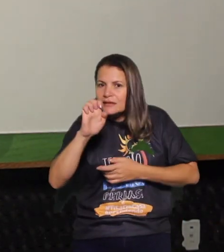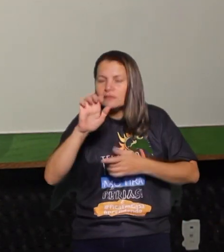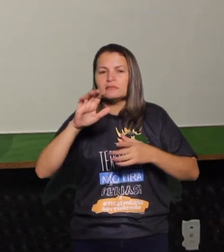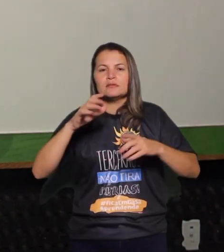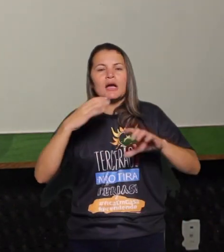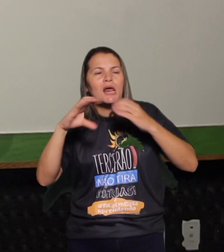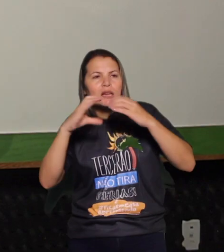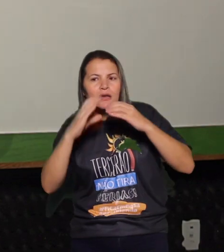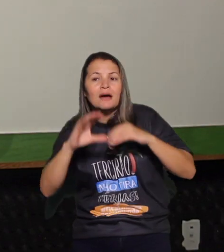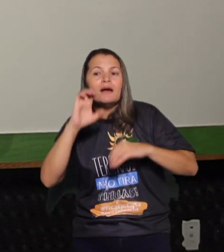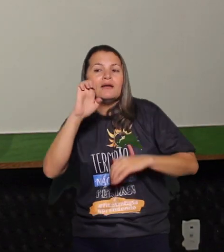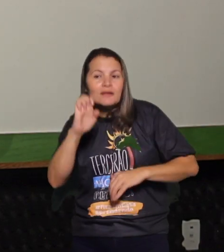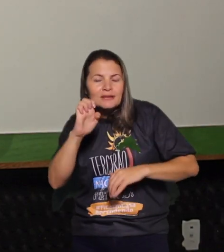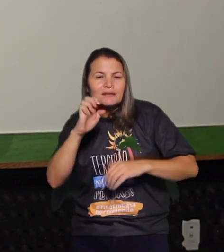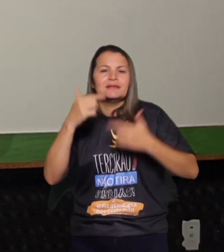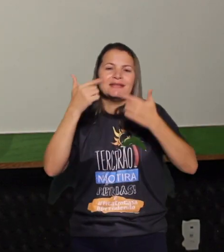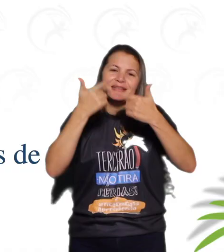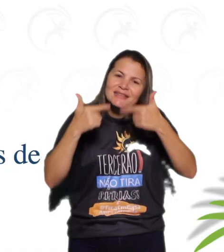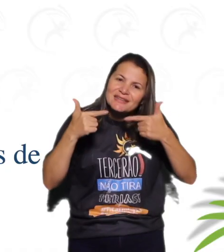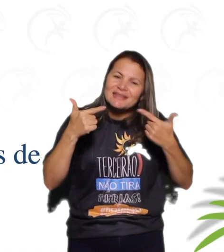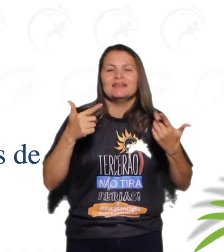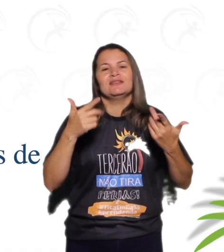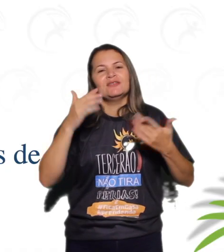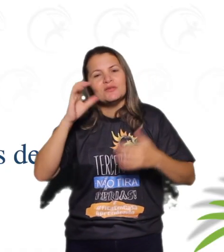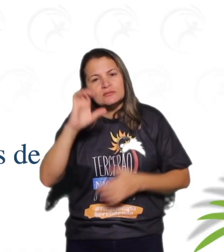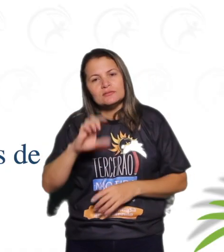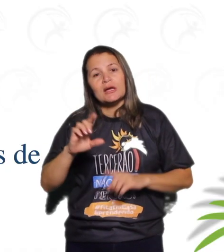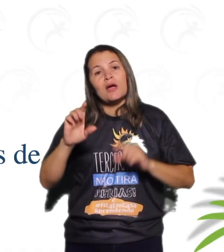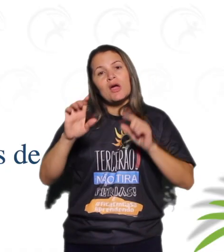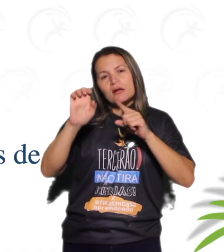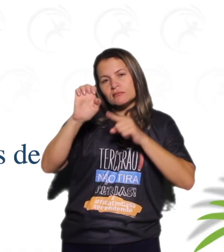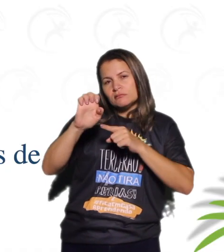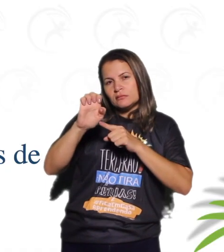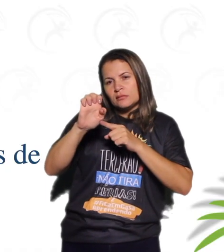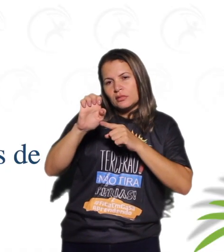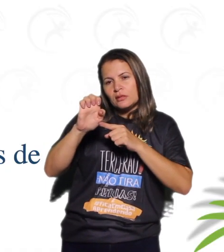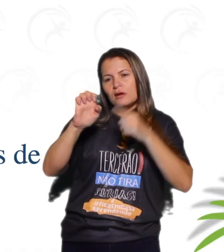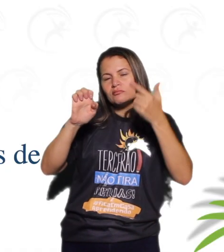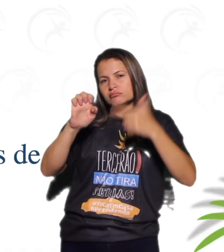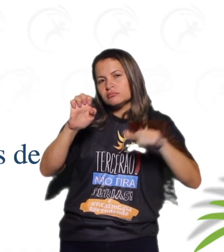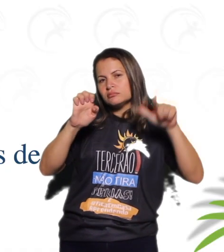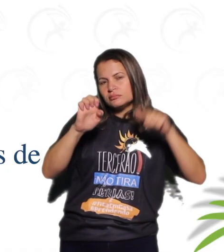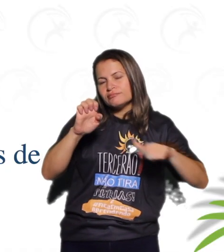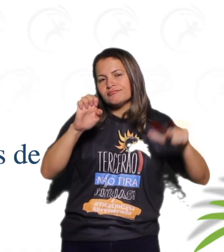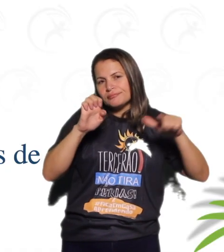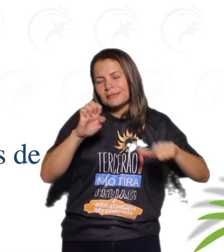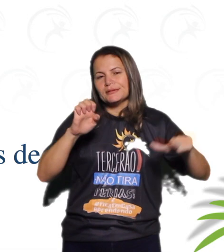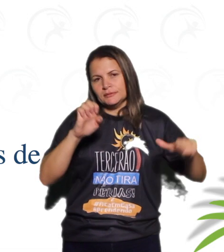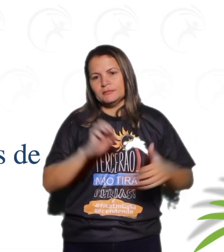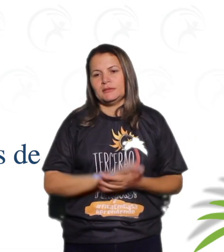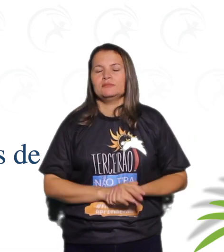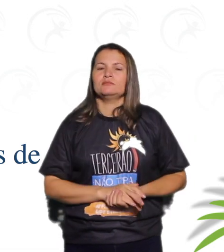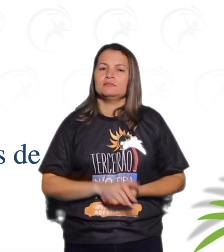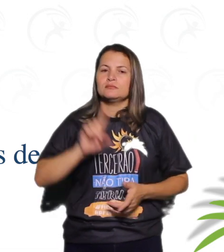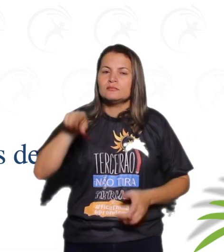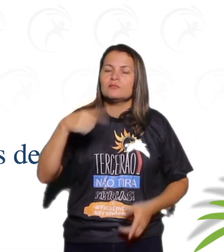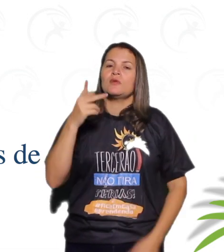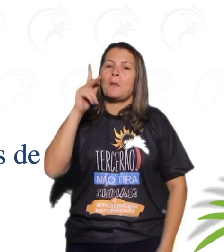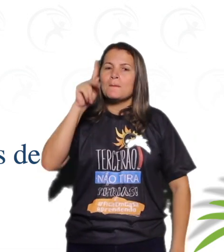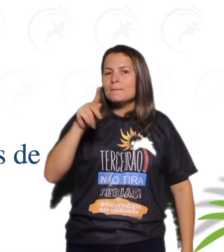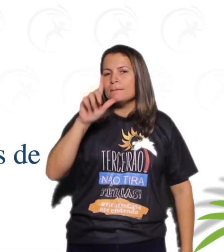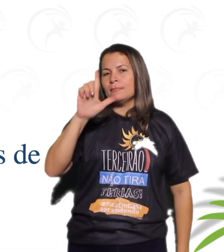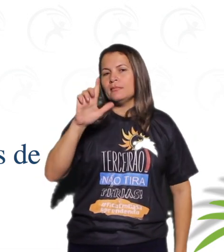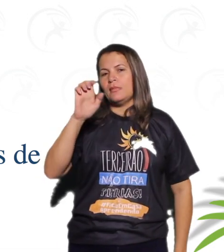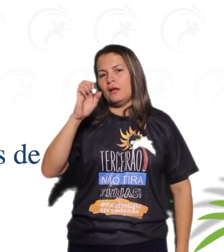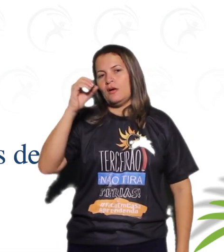lembra? Liga, dando ideia de soma. E o pleonasmo é a redundância. É aquela coisa de